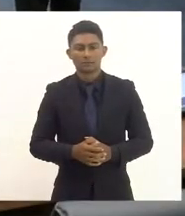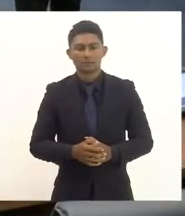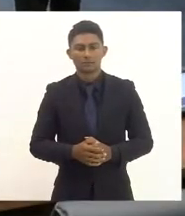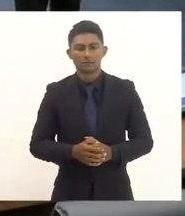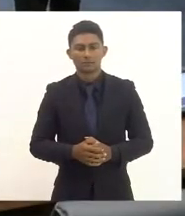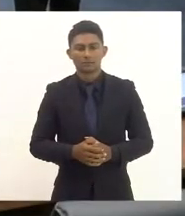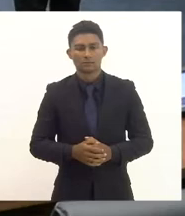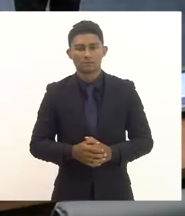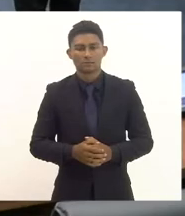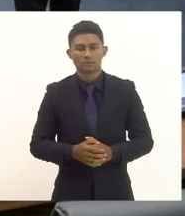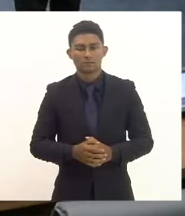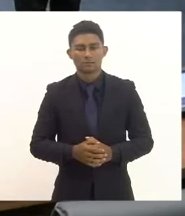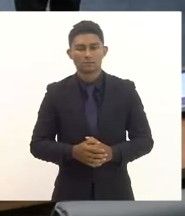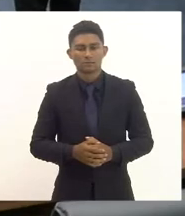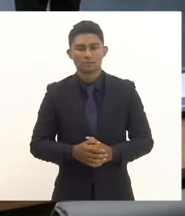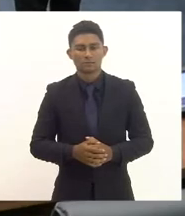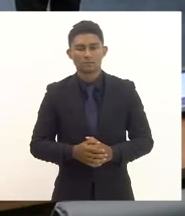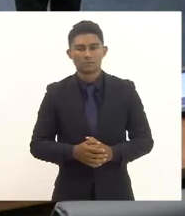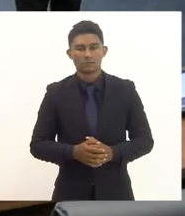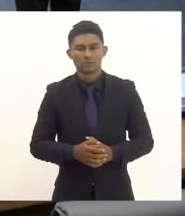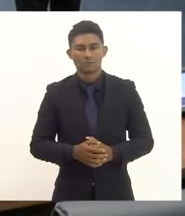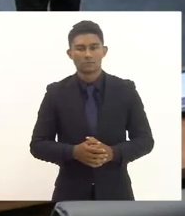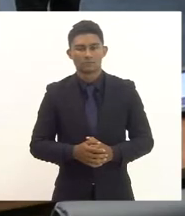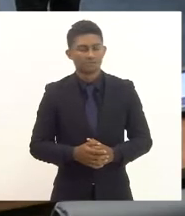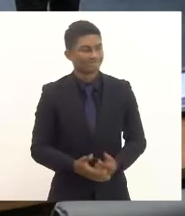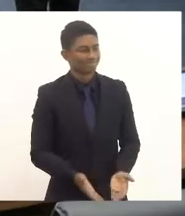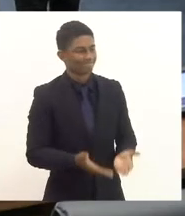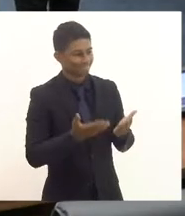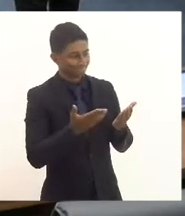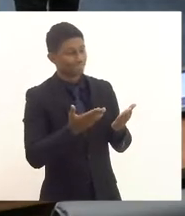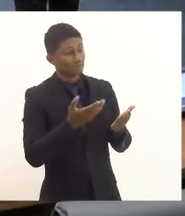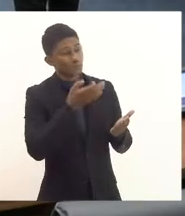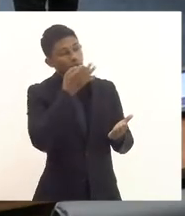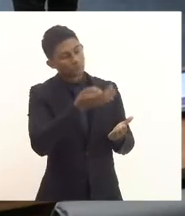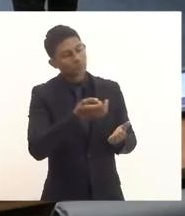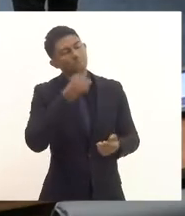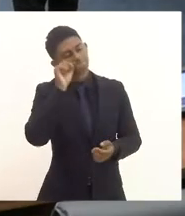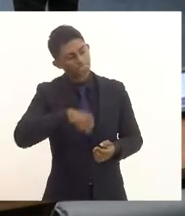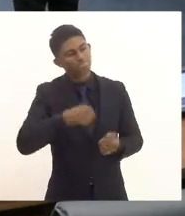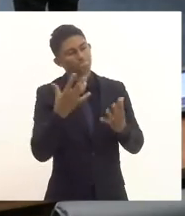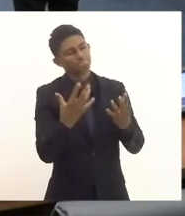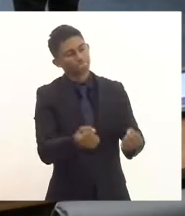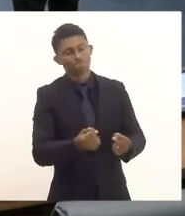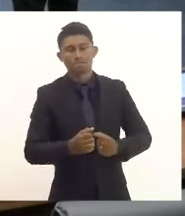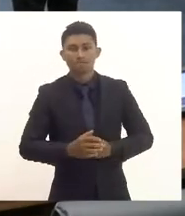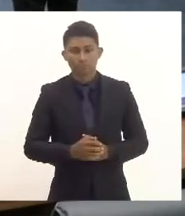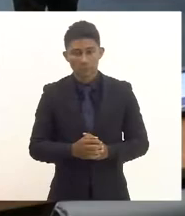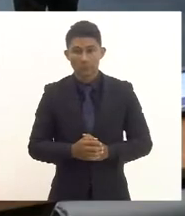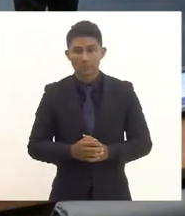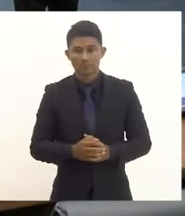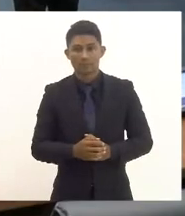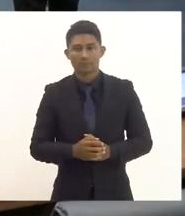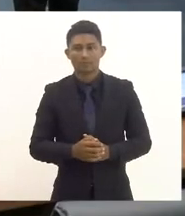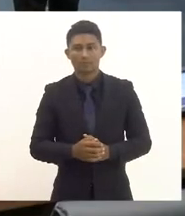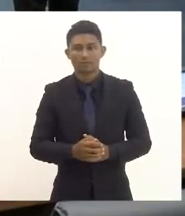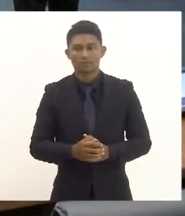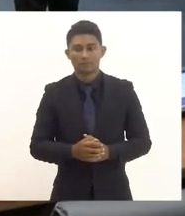fala sobre acidente aparecerá favorável E aí